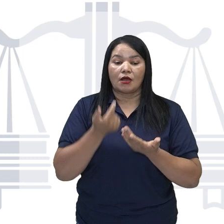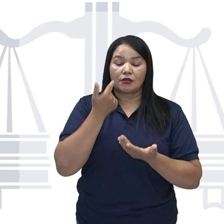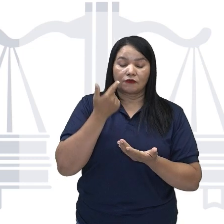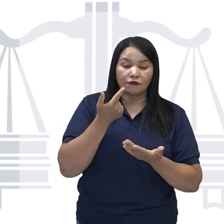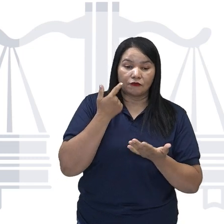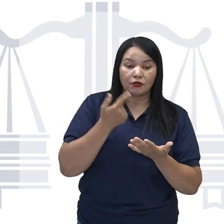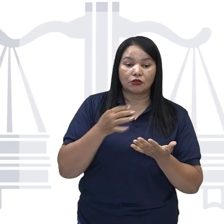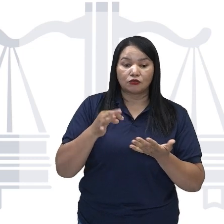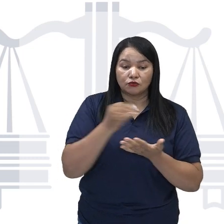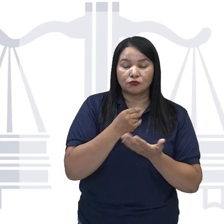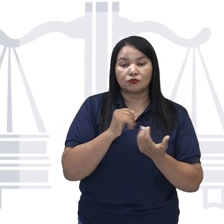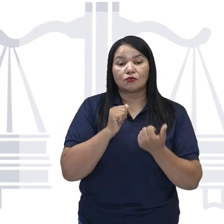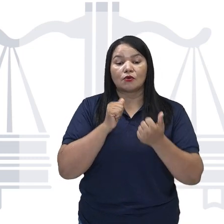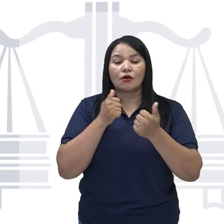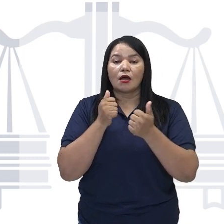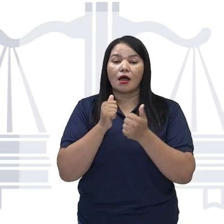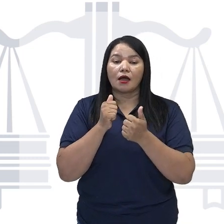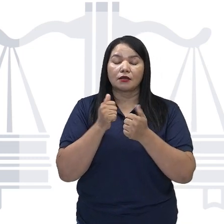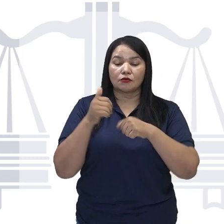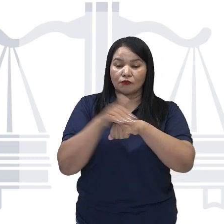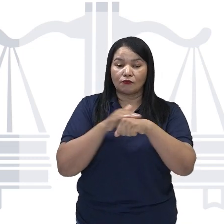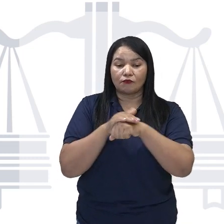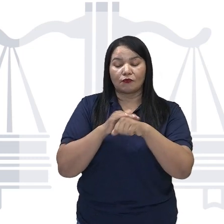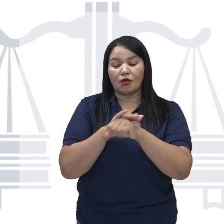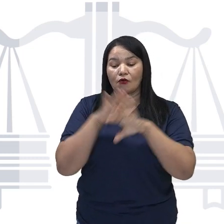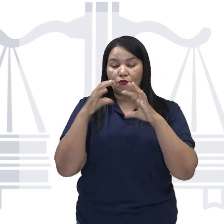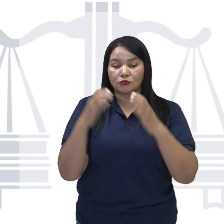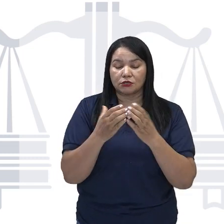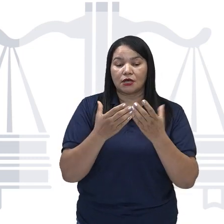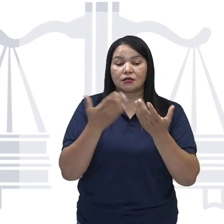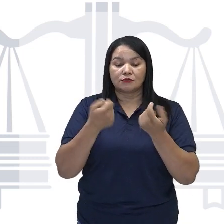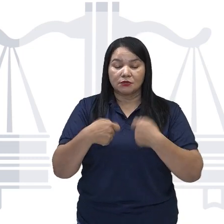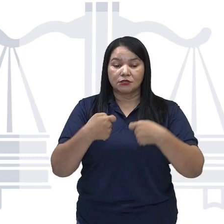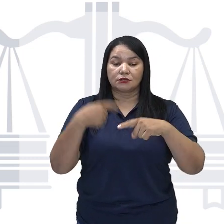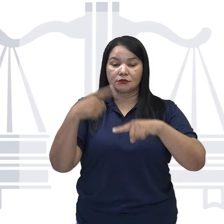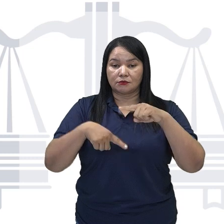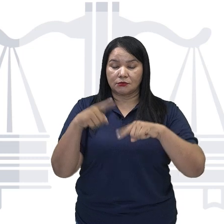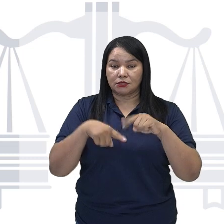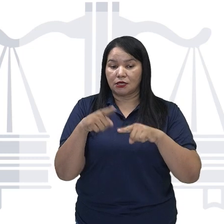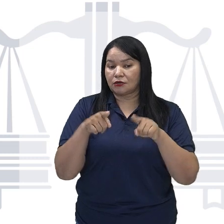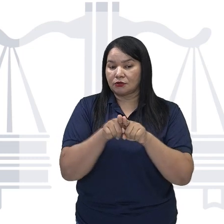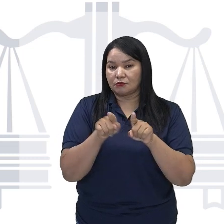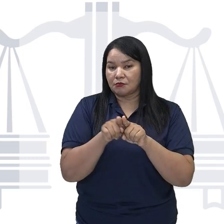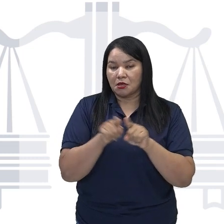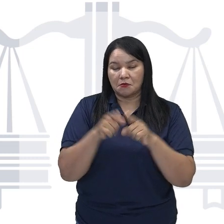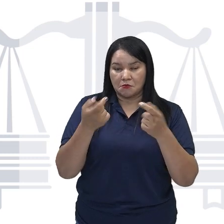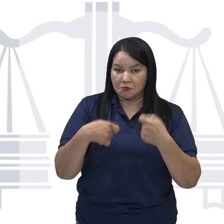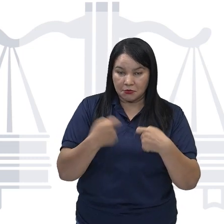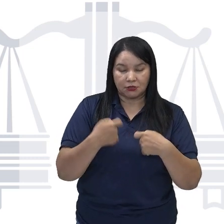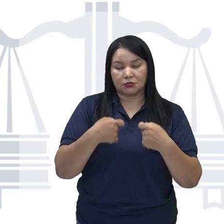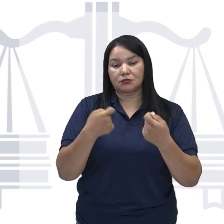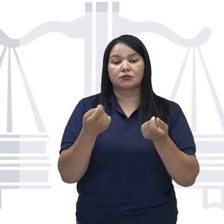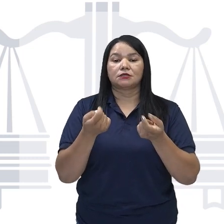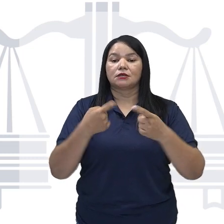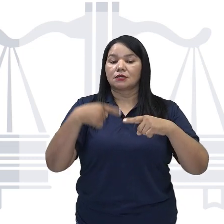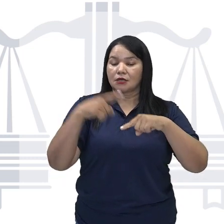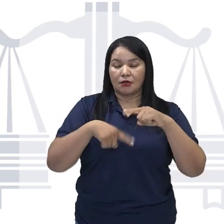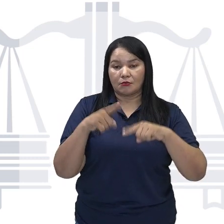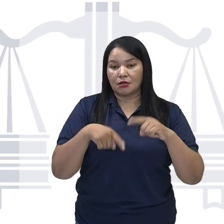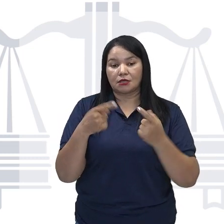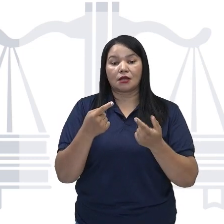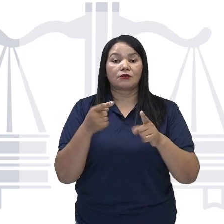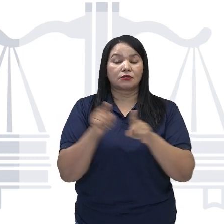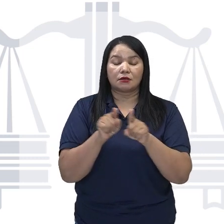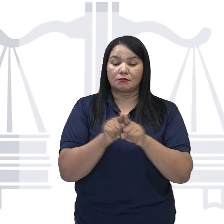à comunidade se aqueles equipamentos indicados pela DEPLAN são os de fato necessários.